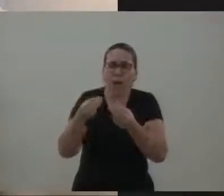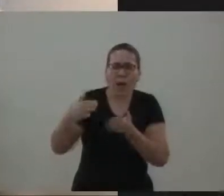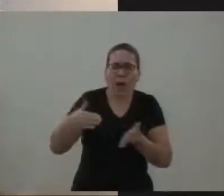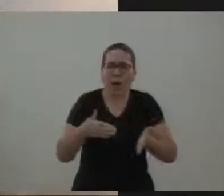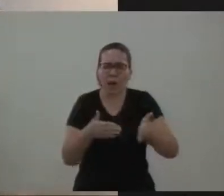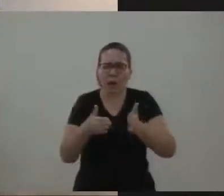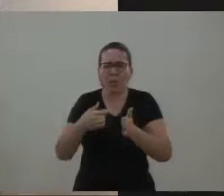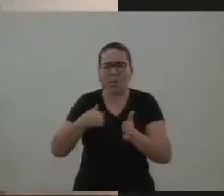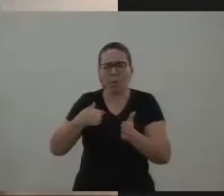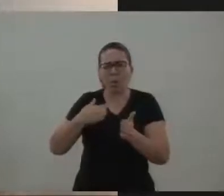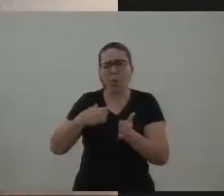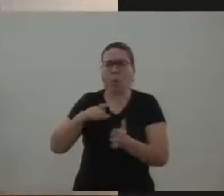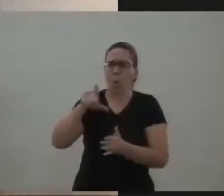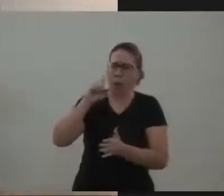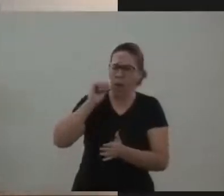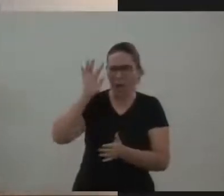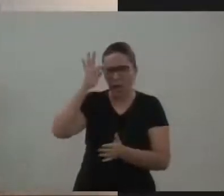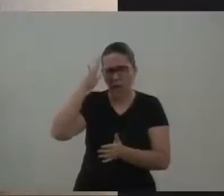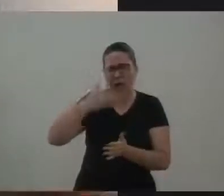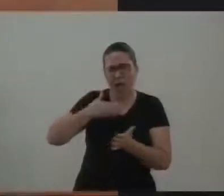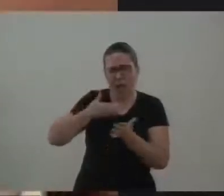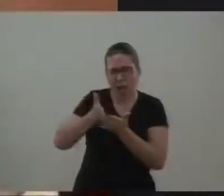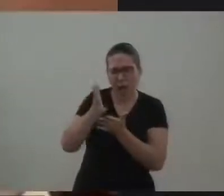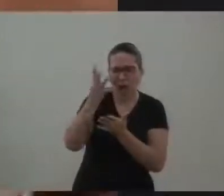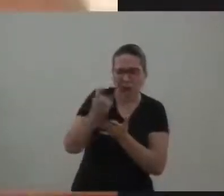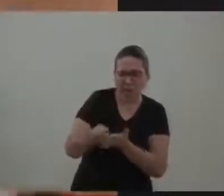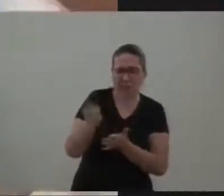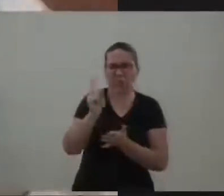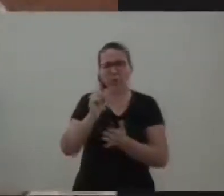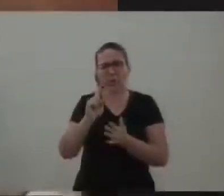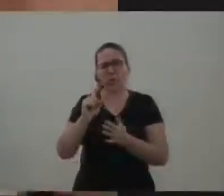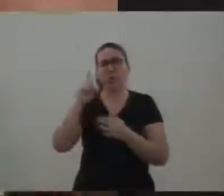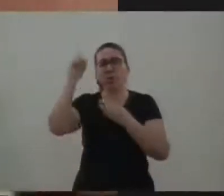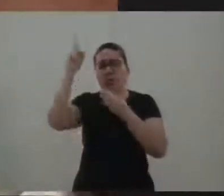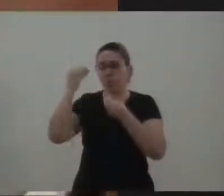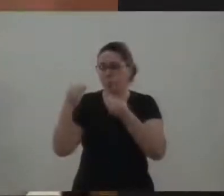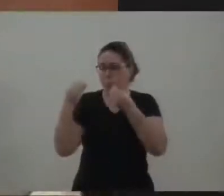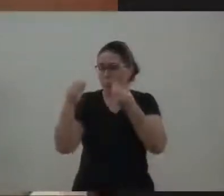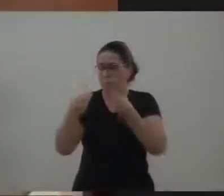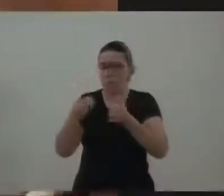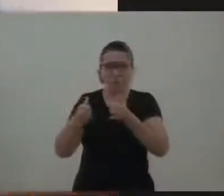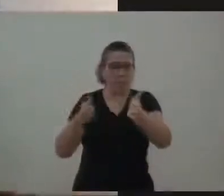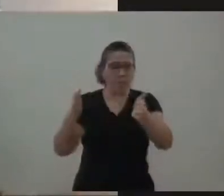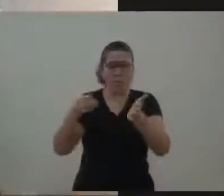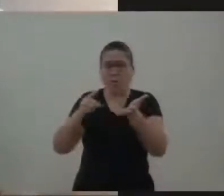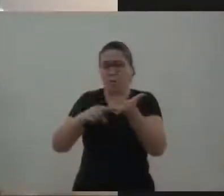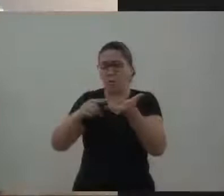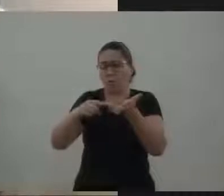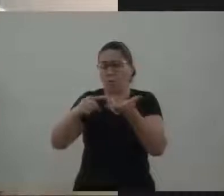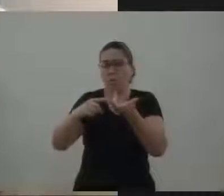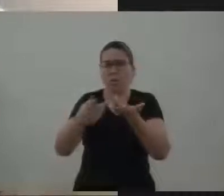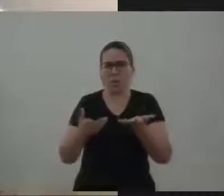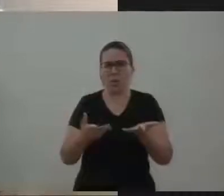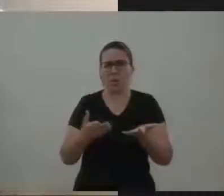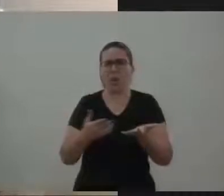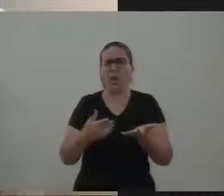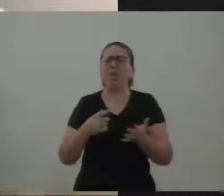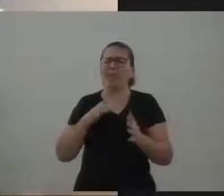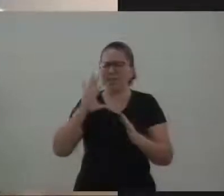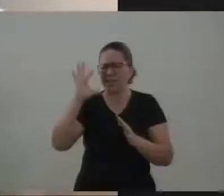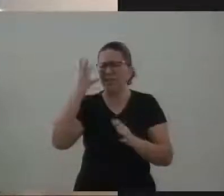você segue ou não. Então tá lá, ele abre um leque e fala, olha, tem isso, né? E às vezes vem